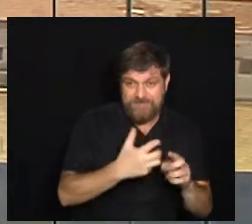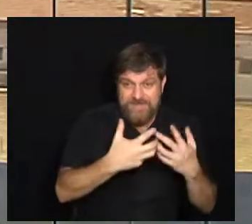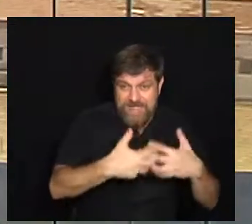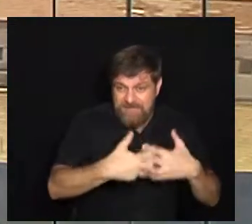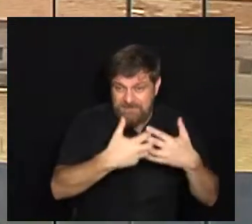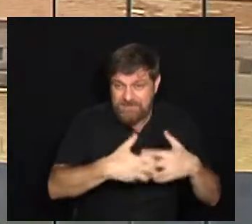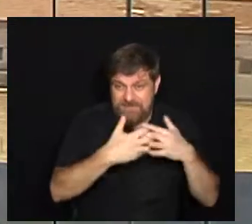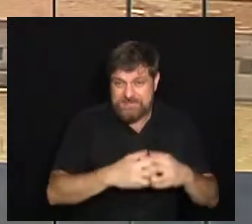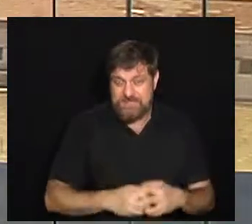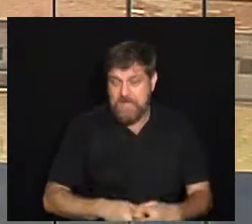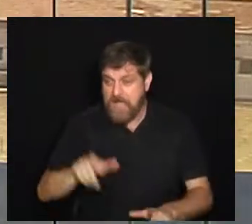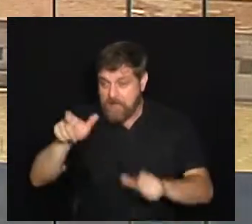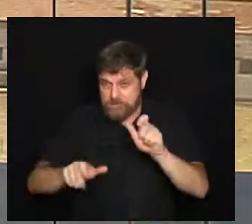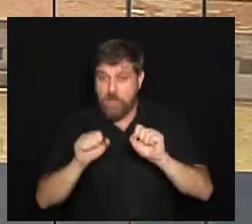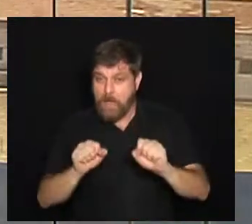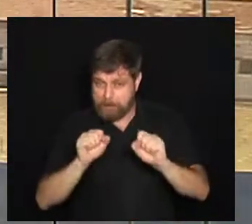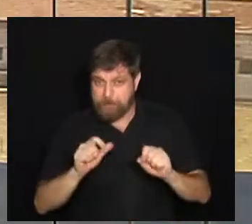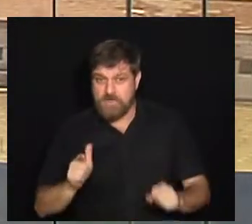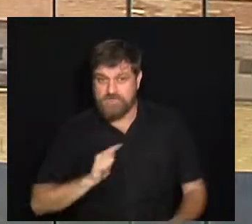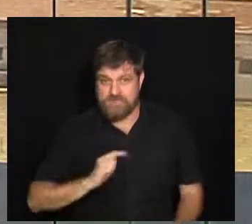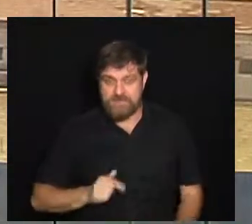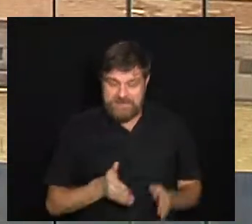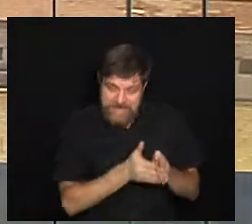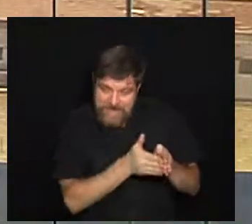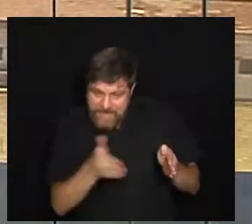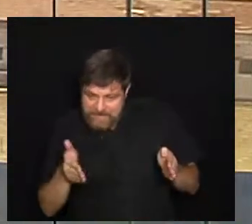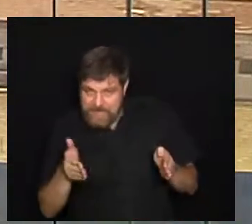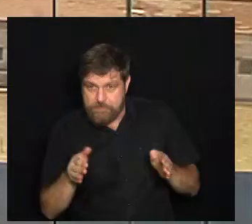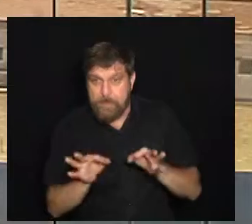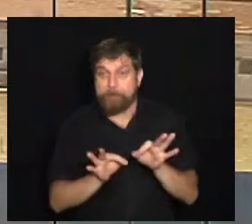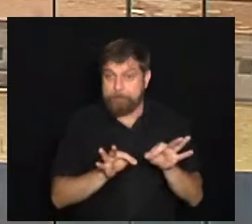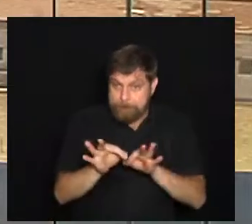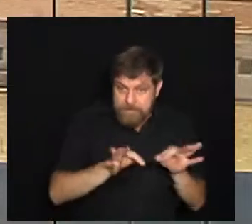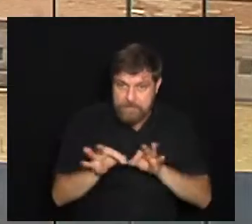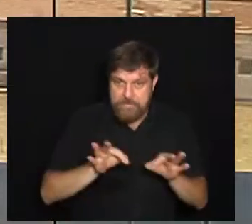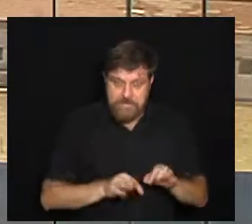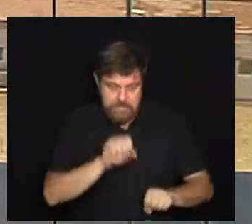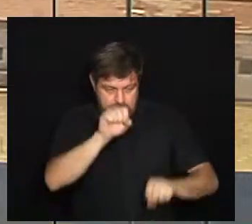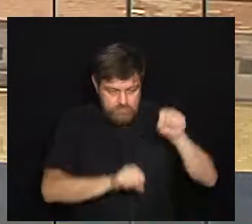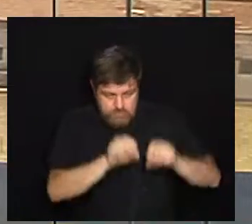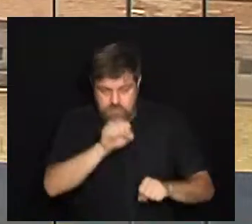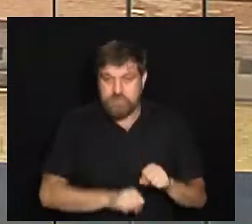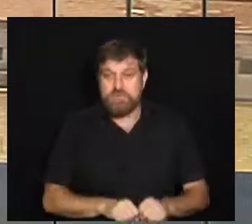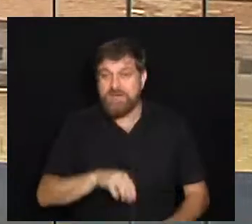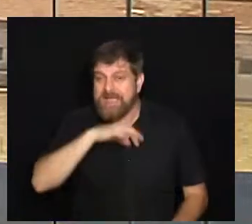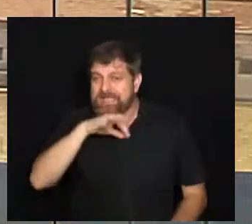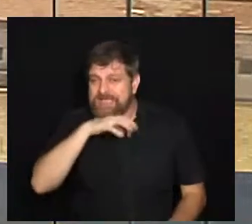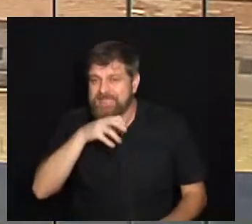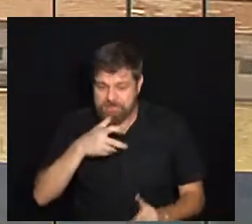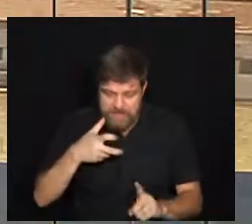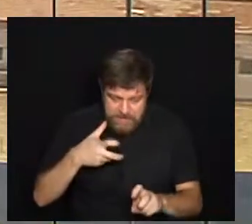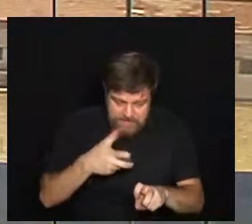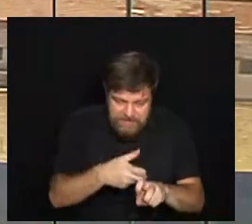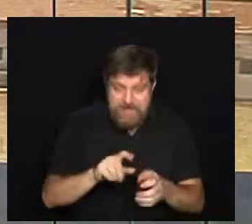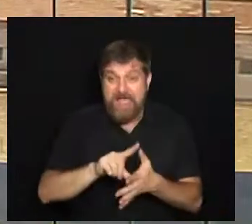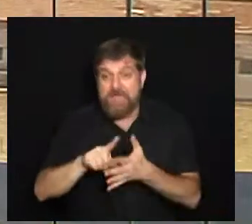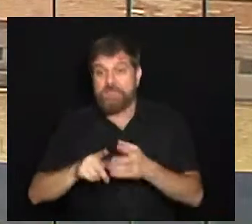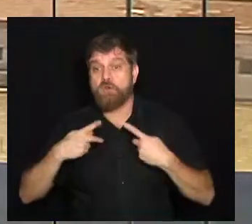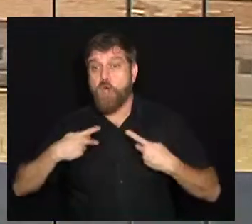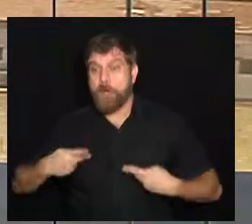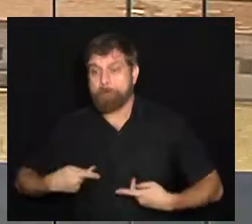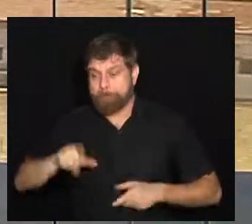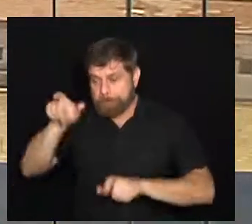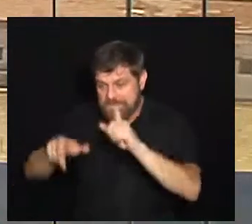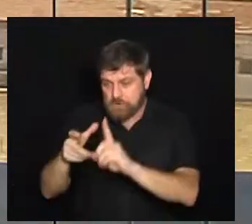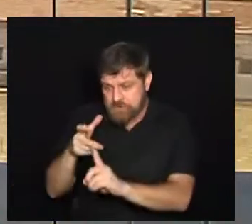funciona está disponível porque tem várias etapas tem vai produzir a vacina testar em animais está em humanos